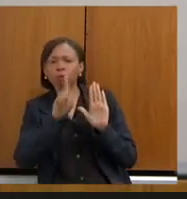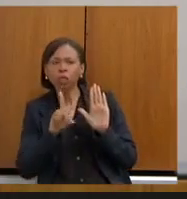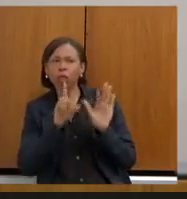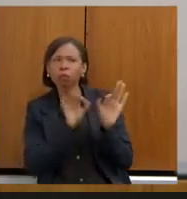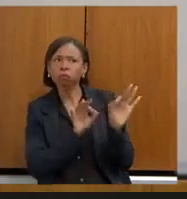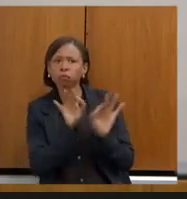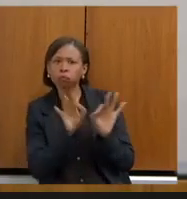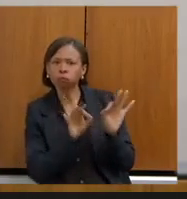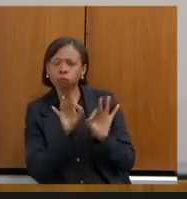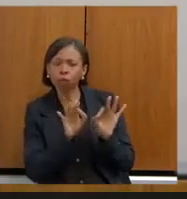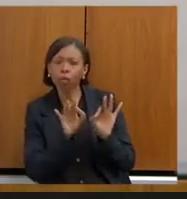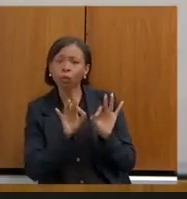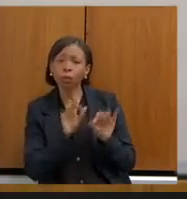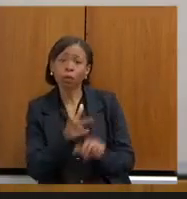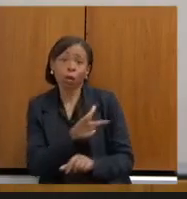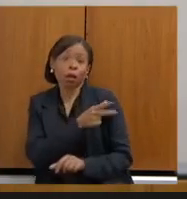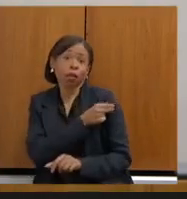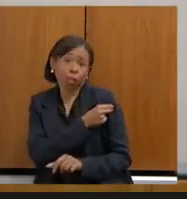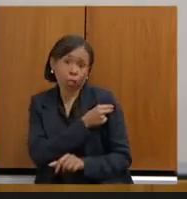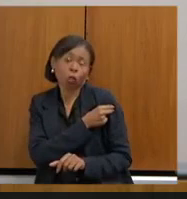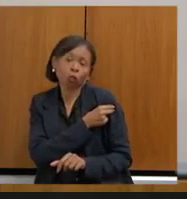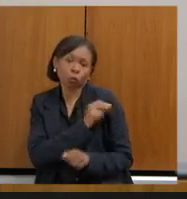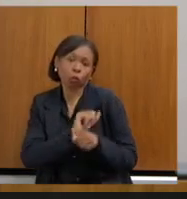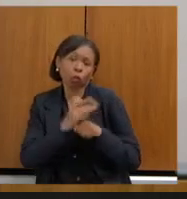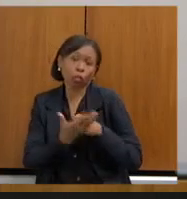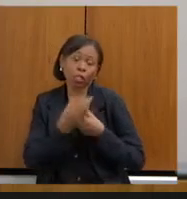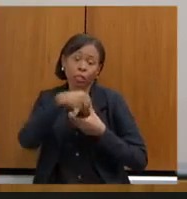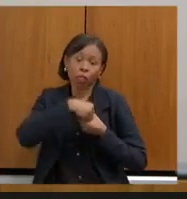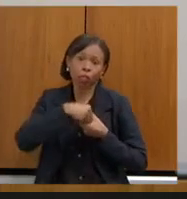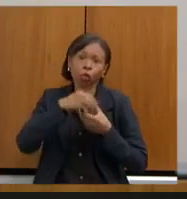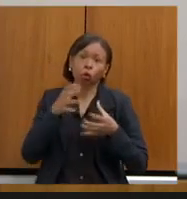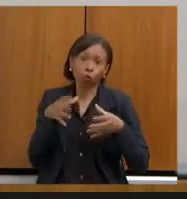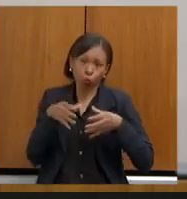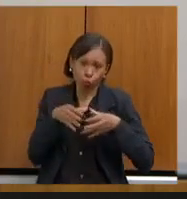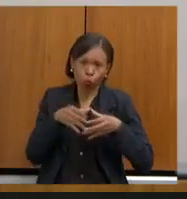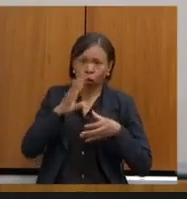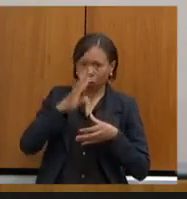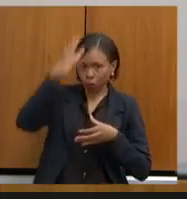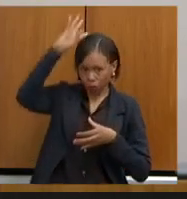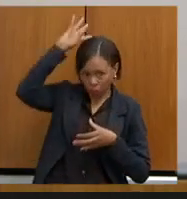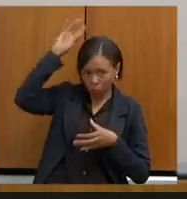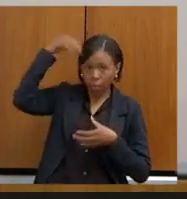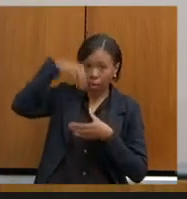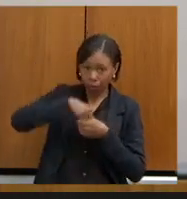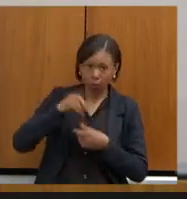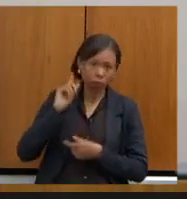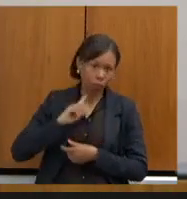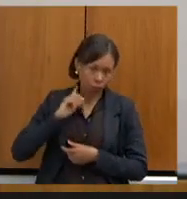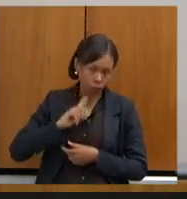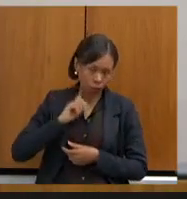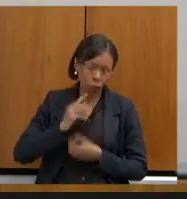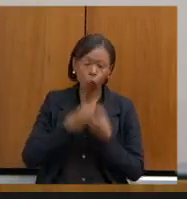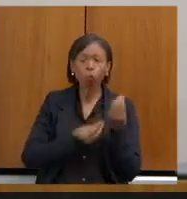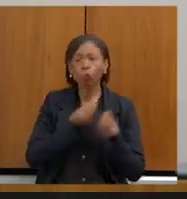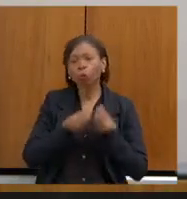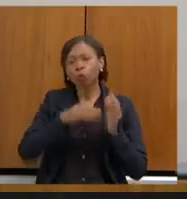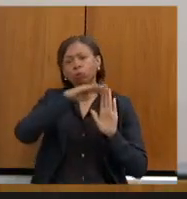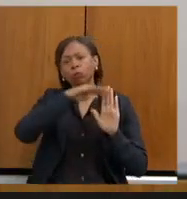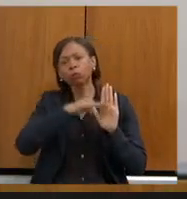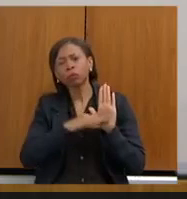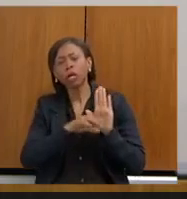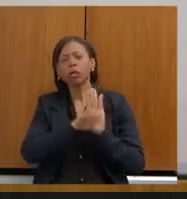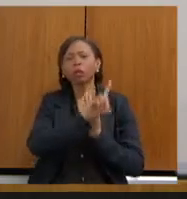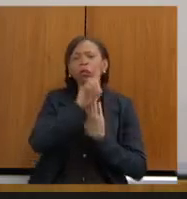ampliação da vacinação corrigir dos servidores da Corporação especialmente no interior do Estado como está como está